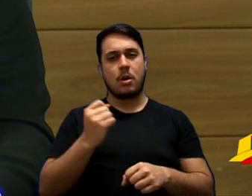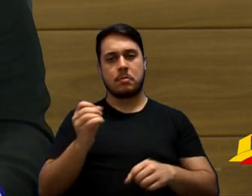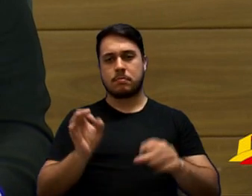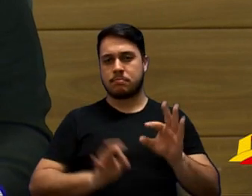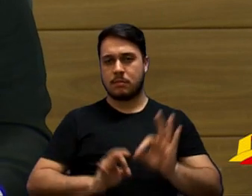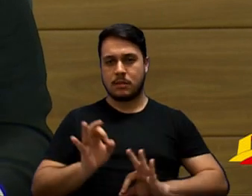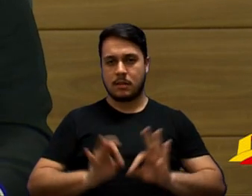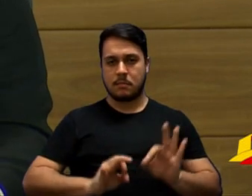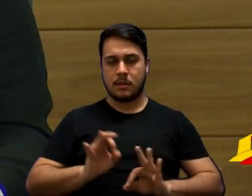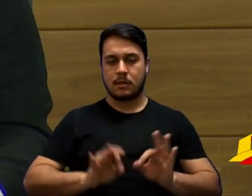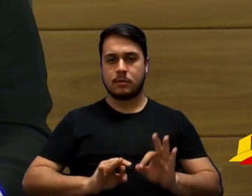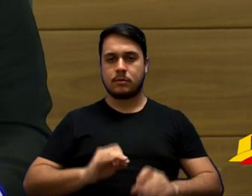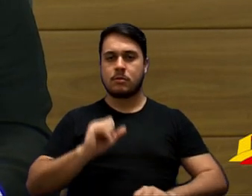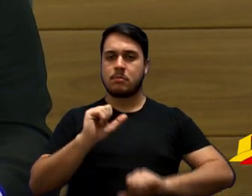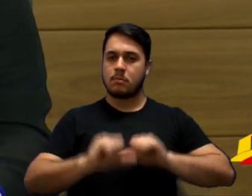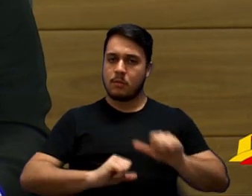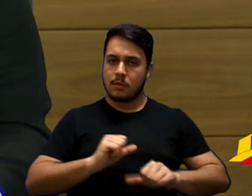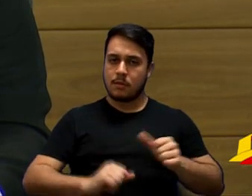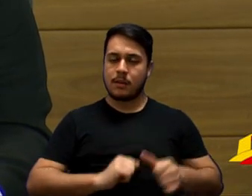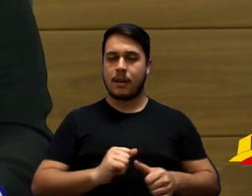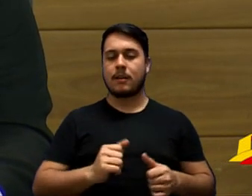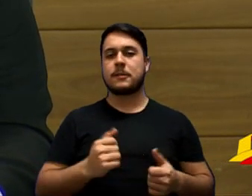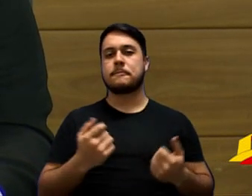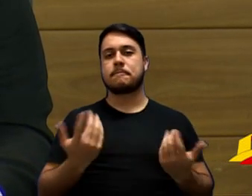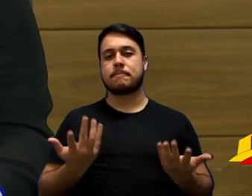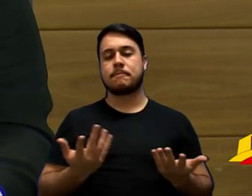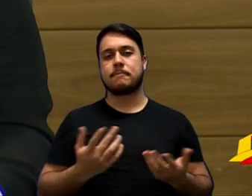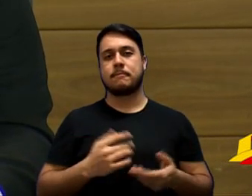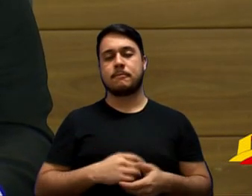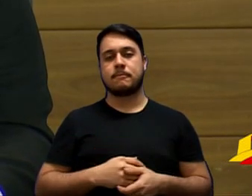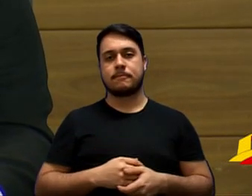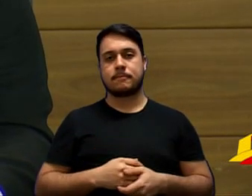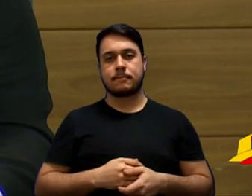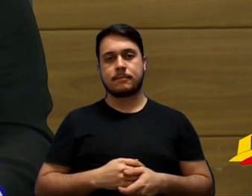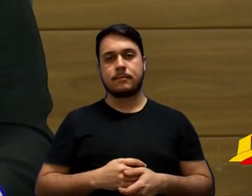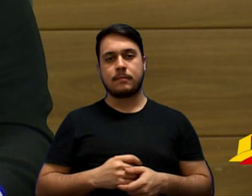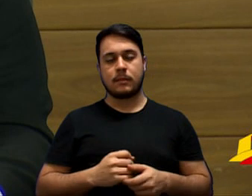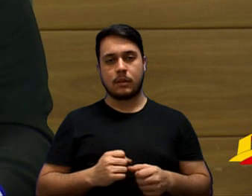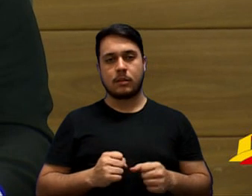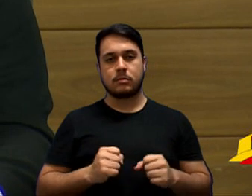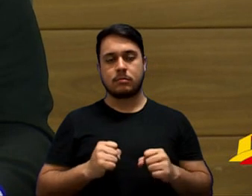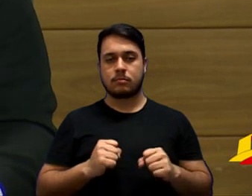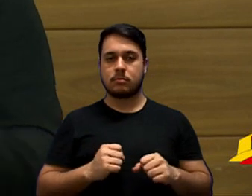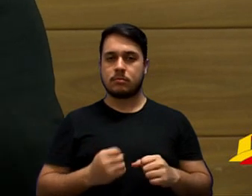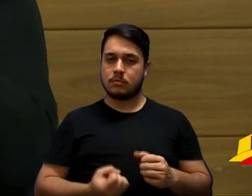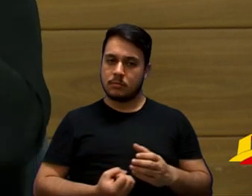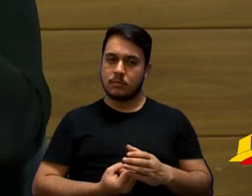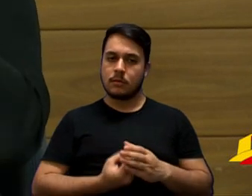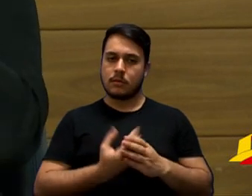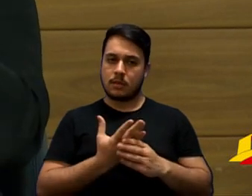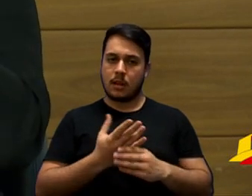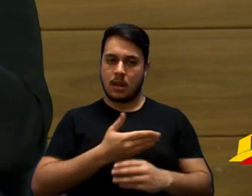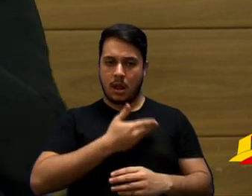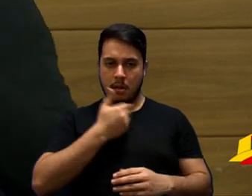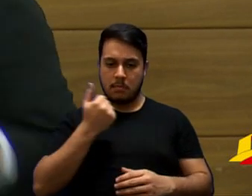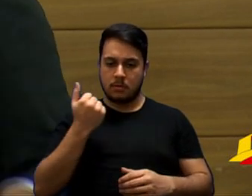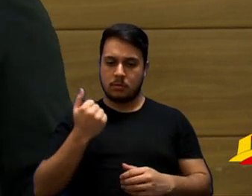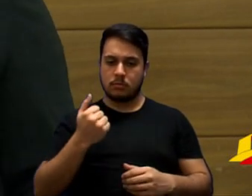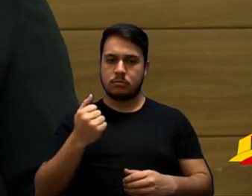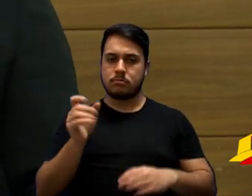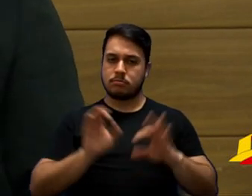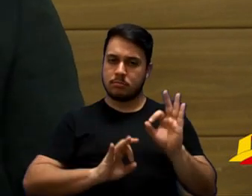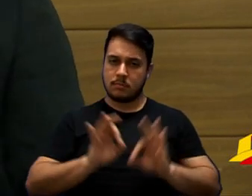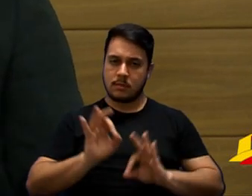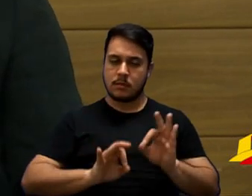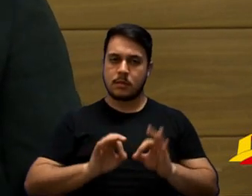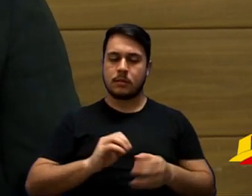ele talvez não cria um ônus é talvez possa inclusive criar um bônus pode inclusive ser melhor do que o que está sendo planejado o